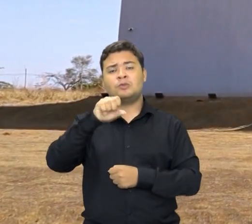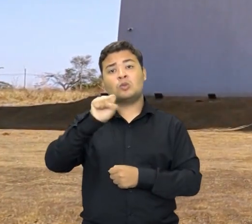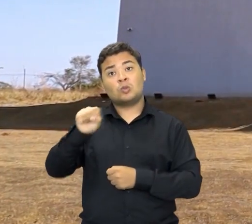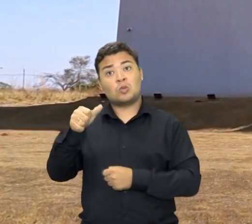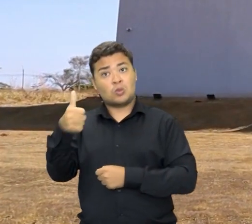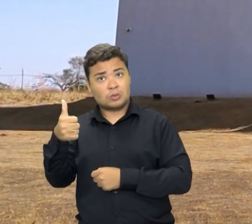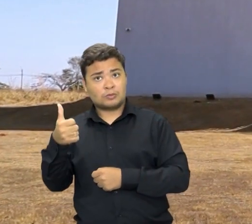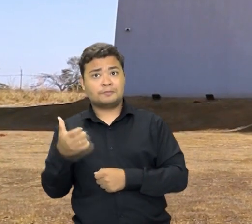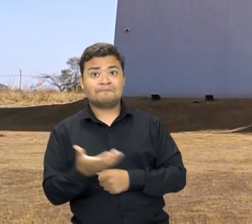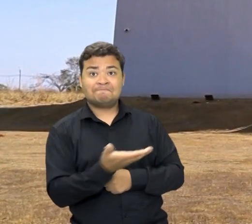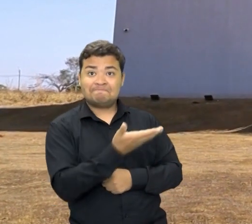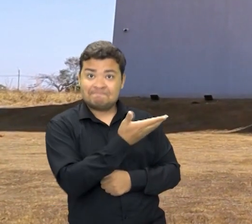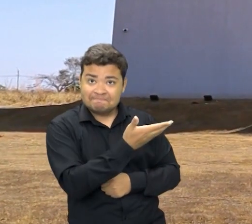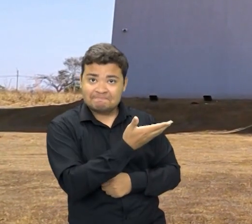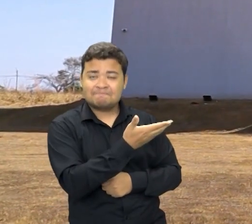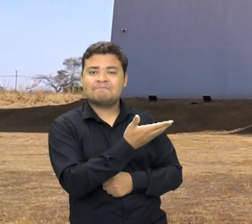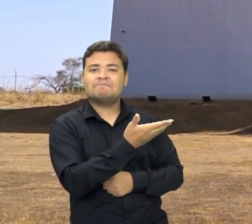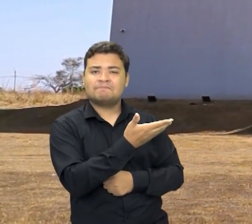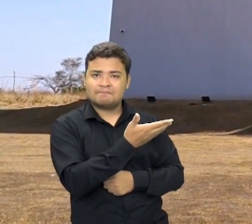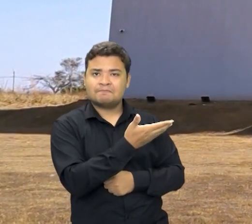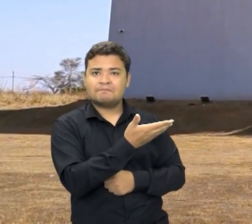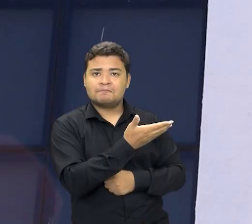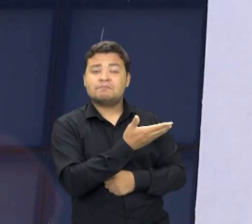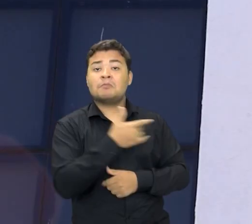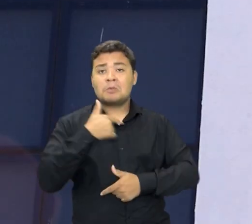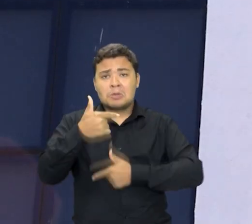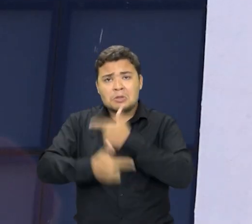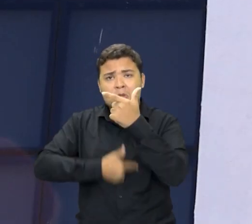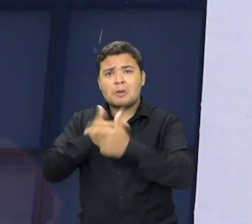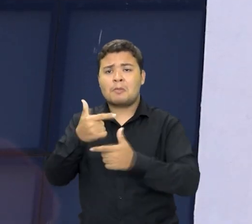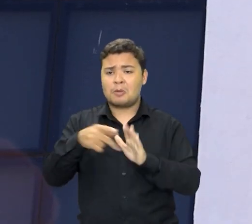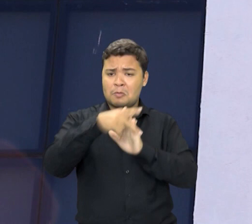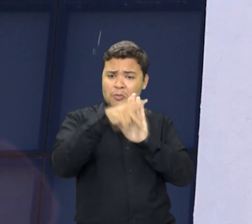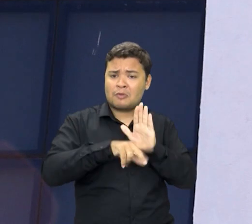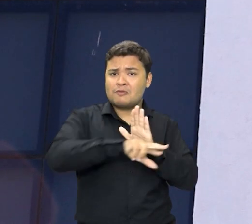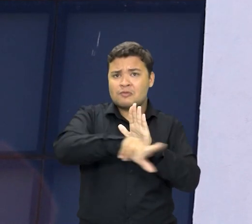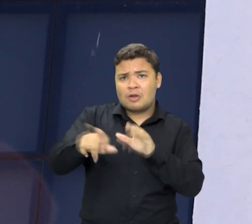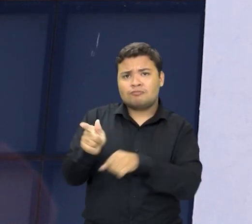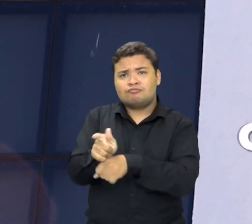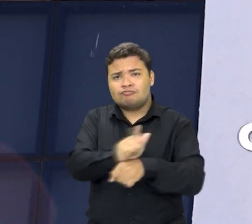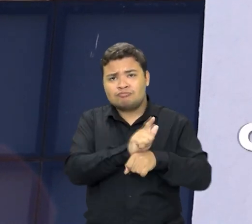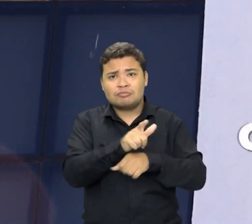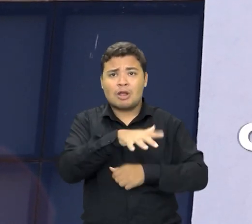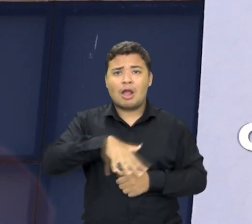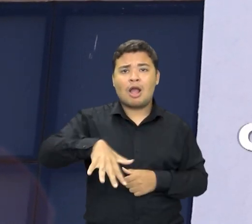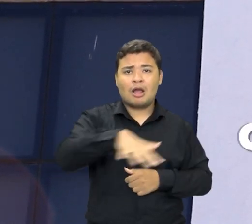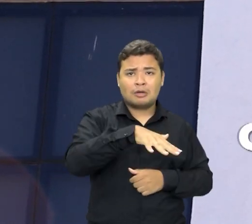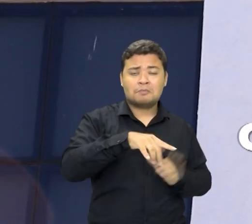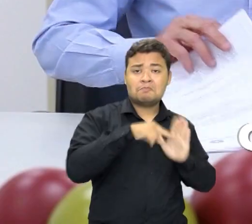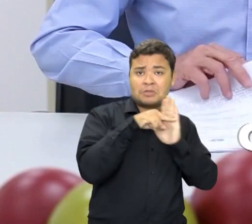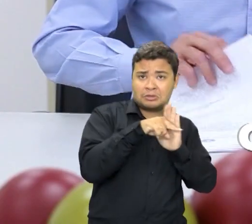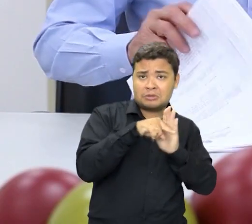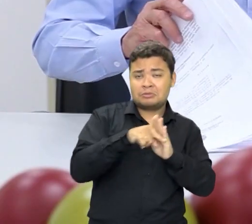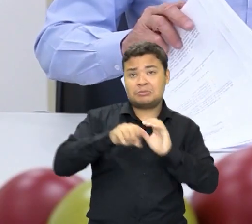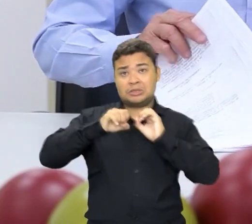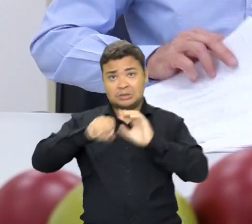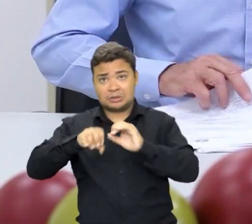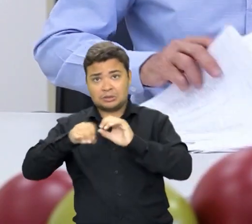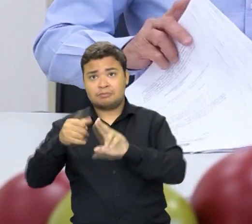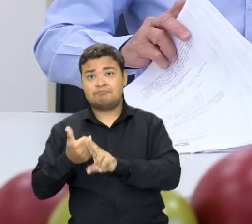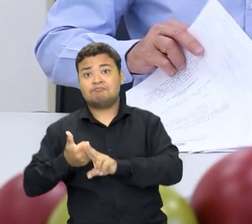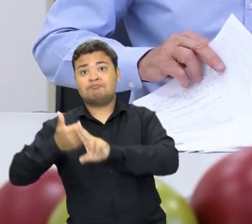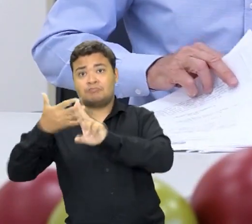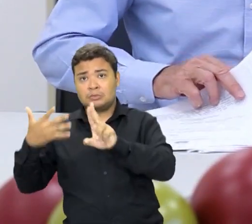Desde 1981, a Fundação de Apoio à Pesquisa, a FUNAP, trabalha com a gestão de projetos de